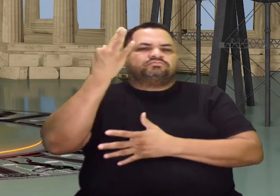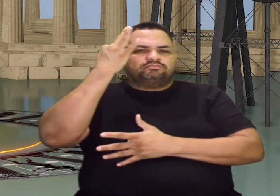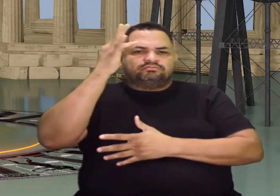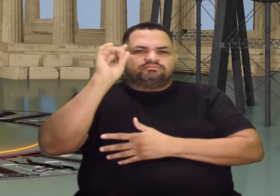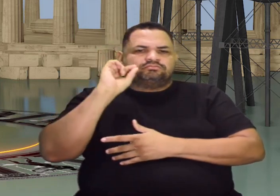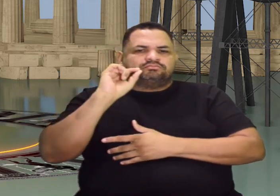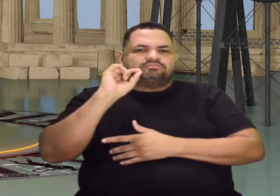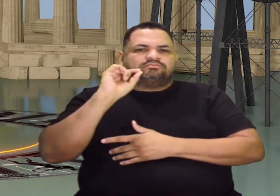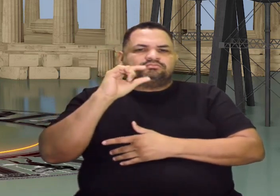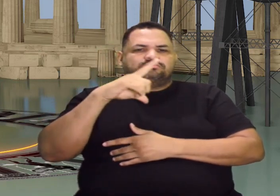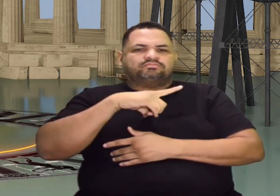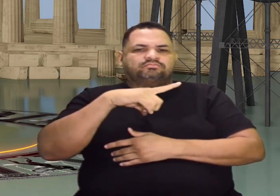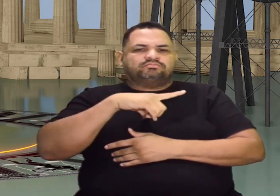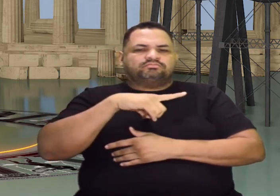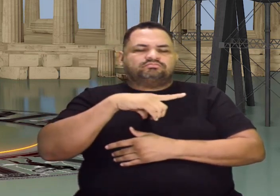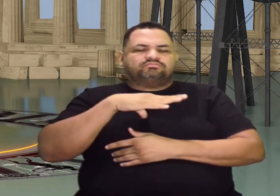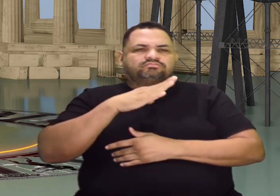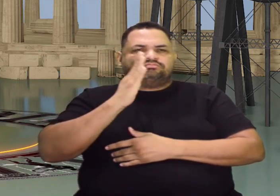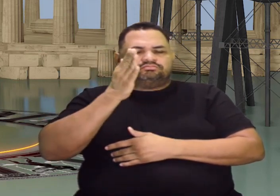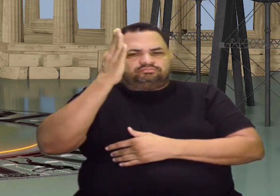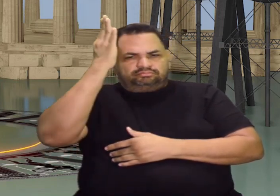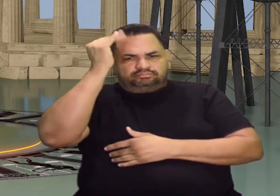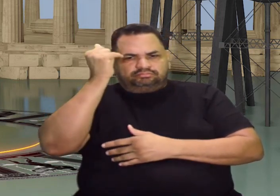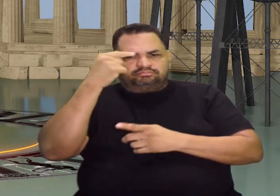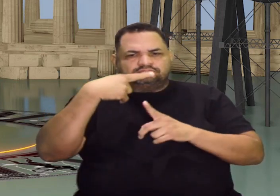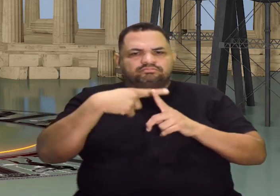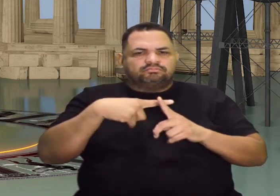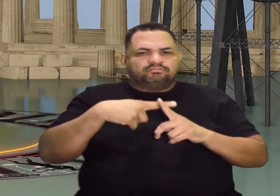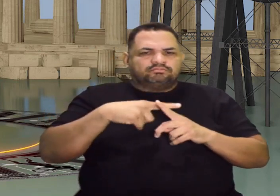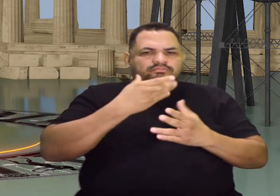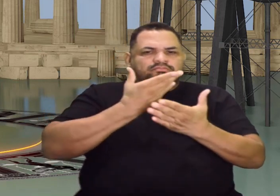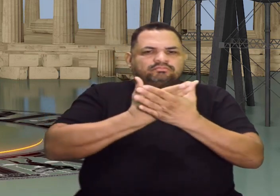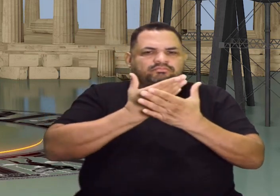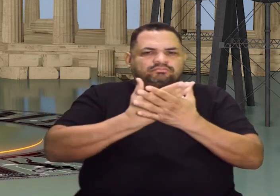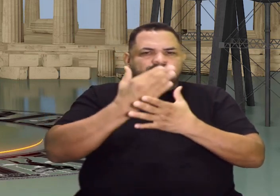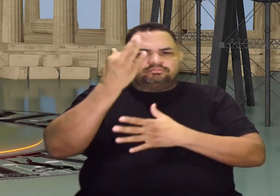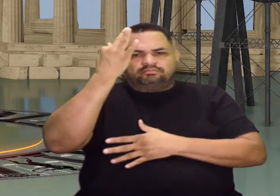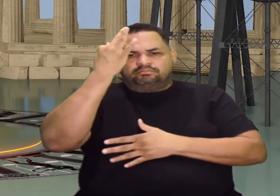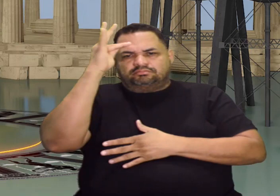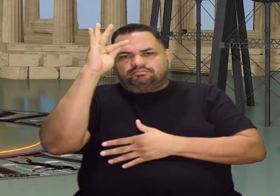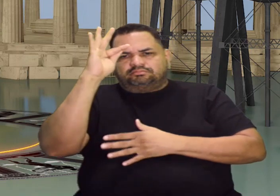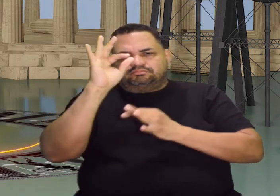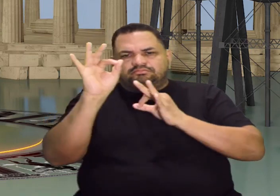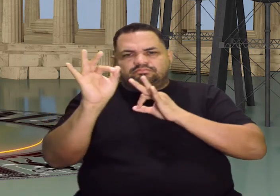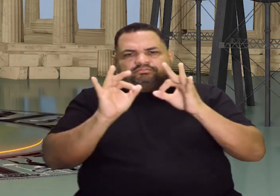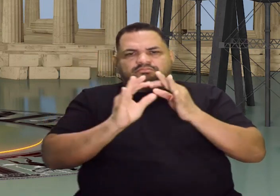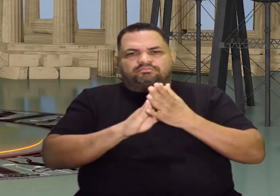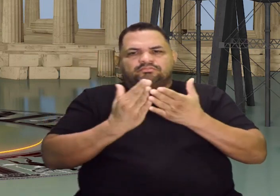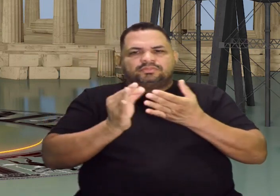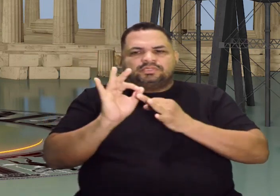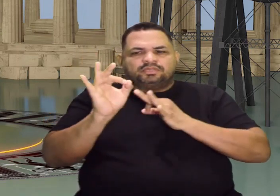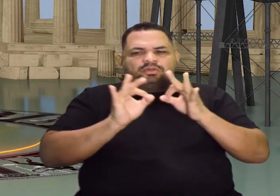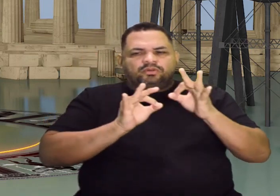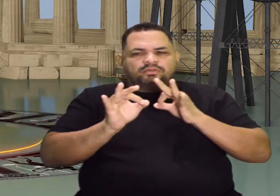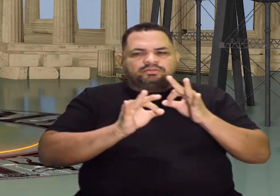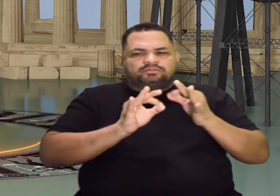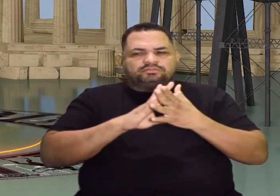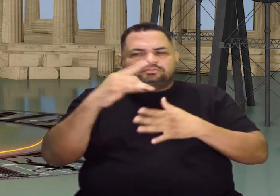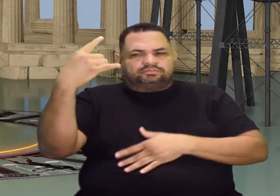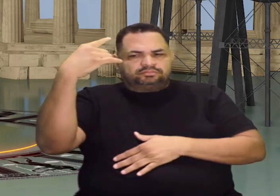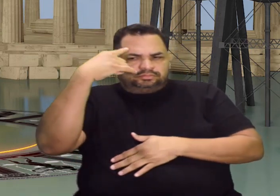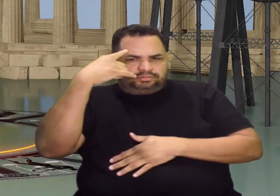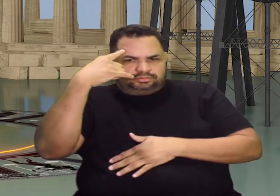vida? Você já deve ter uma noção, né? Já sabem. Né? A filosofia te dá um pouco de coerência no seu